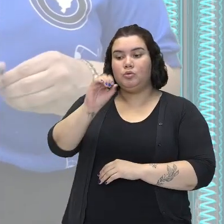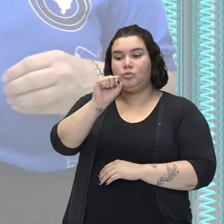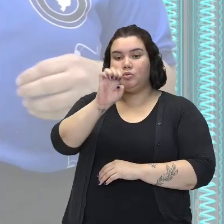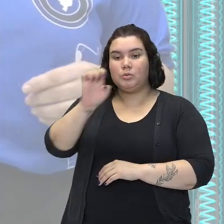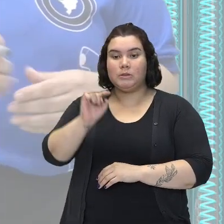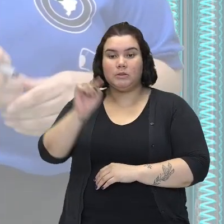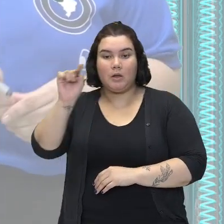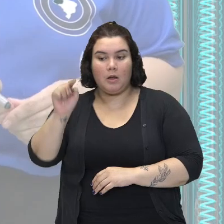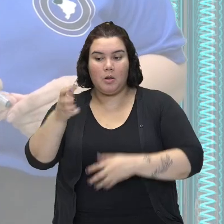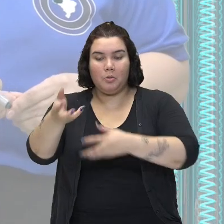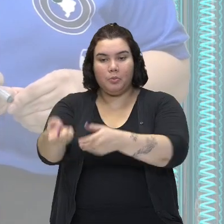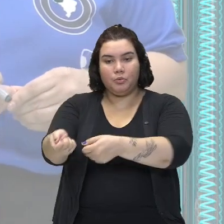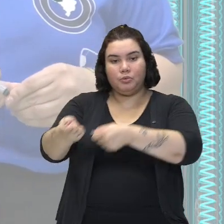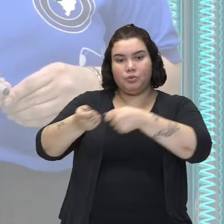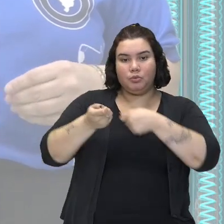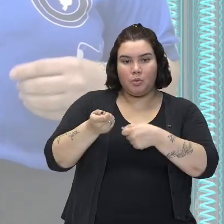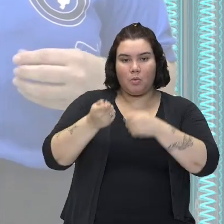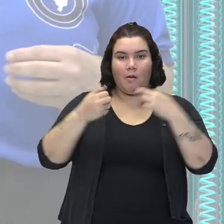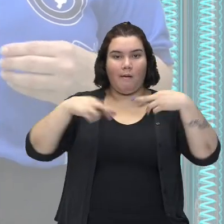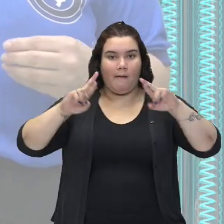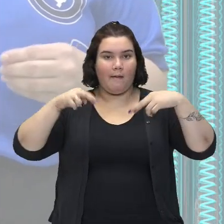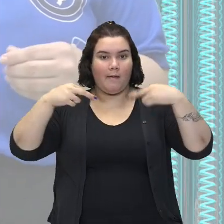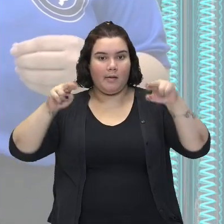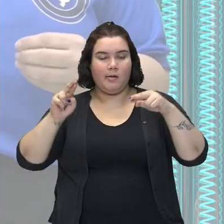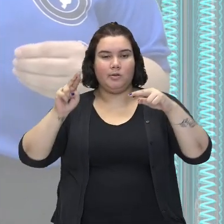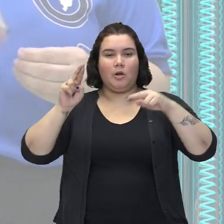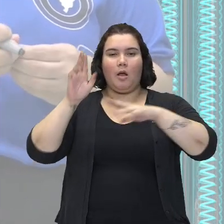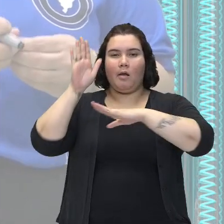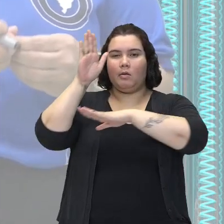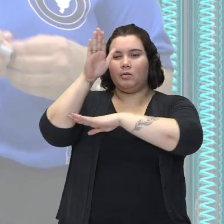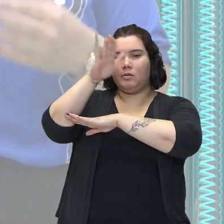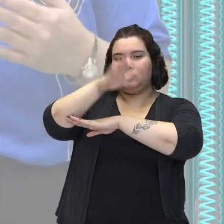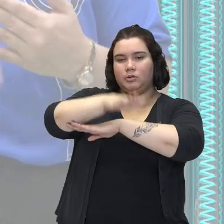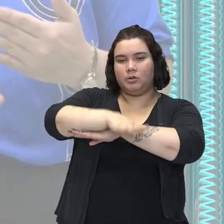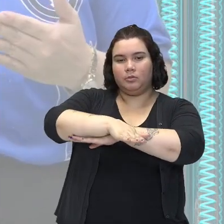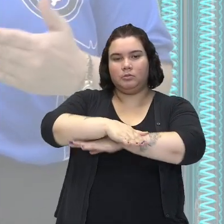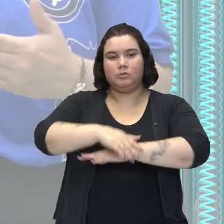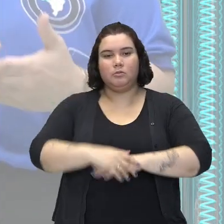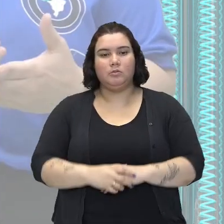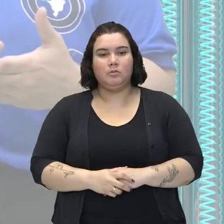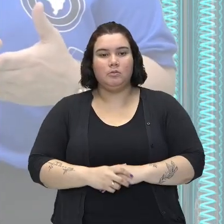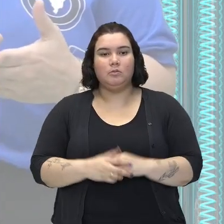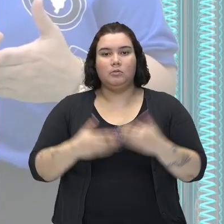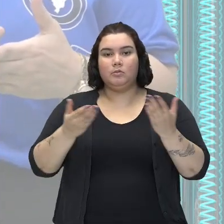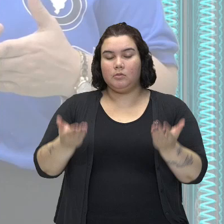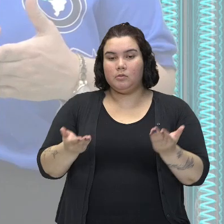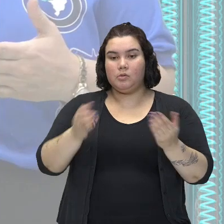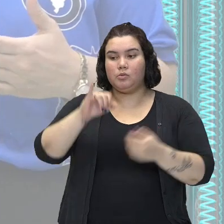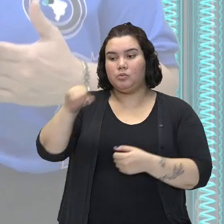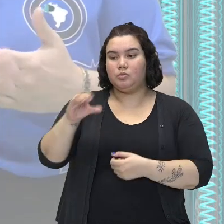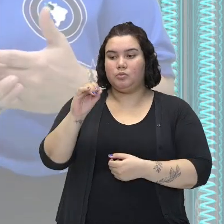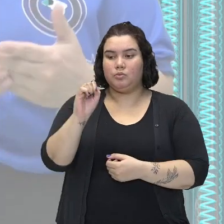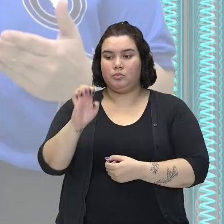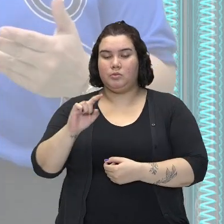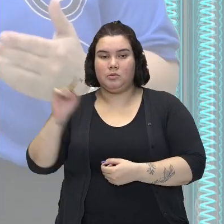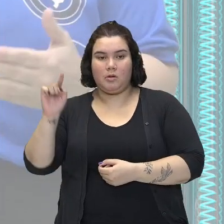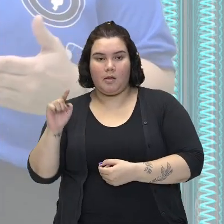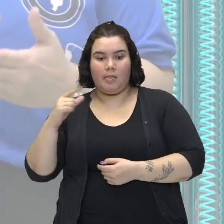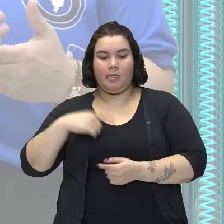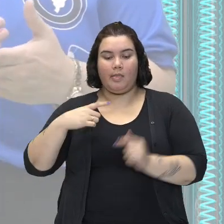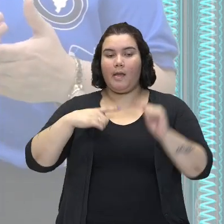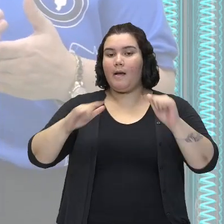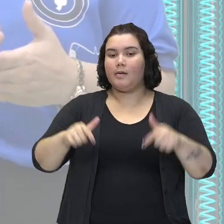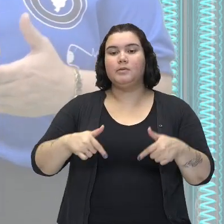a rede no fim da tarde. Então, o José, ele faz uma ação. E essa